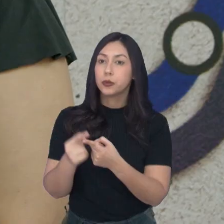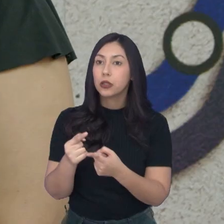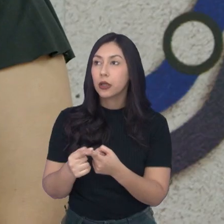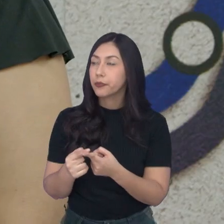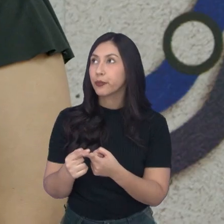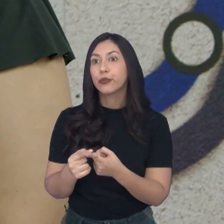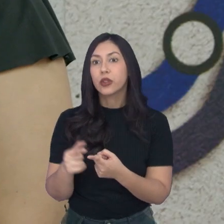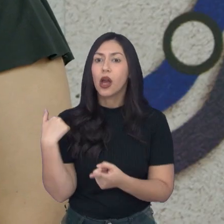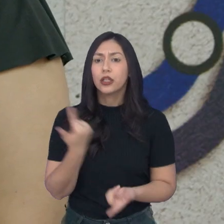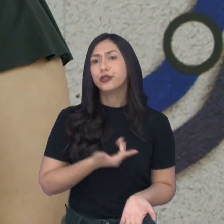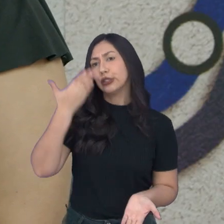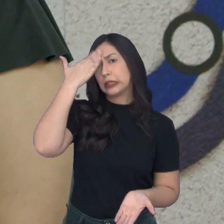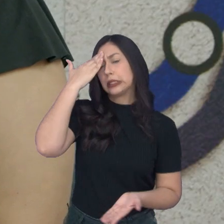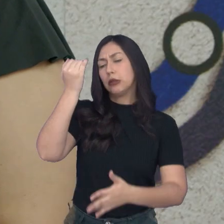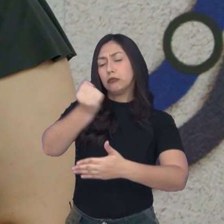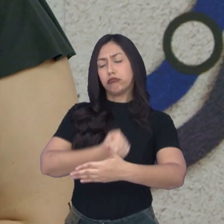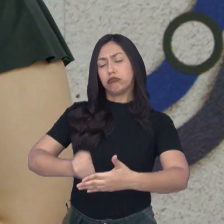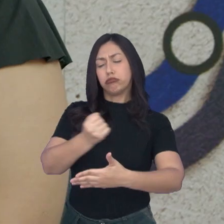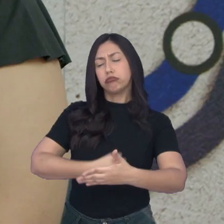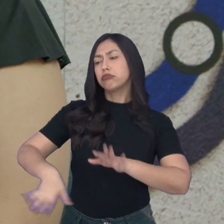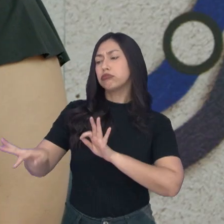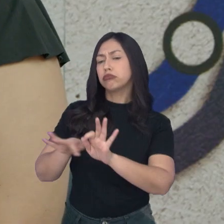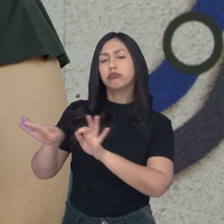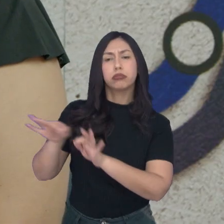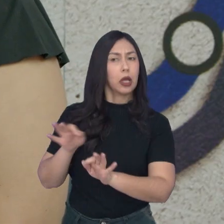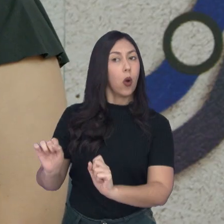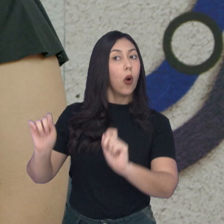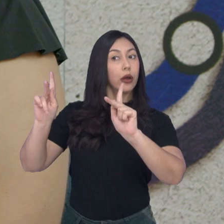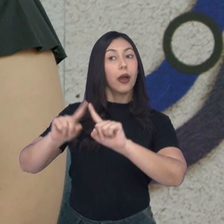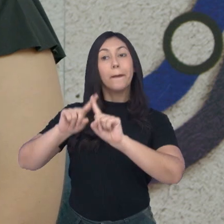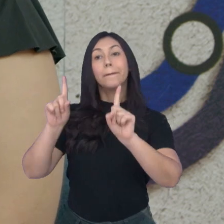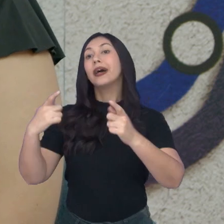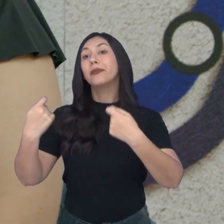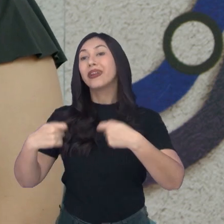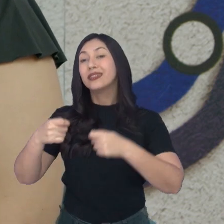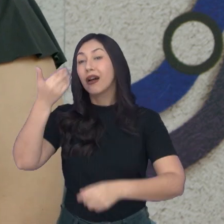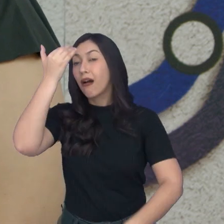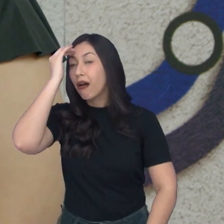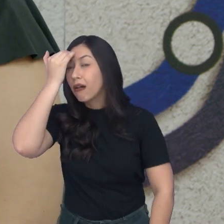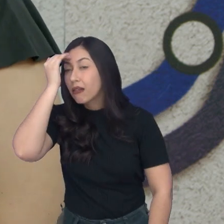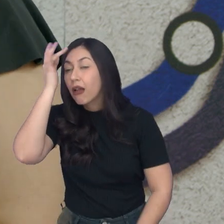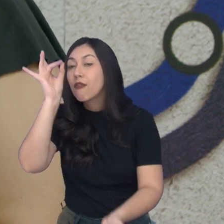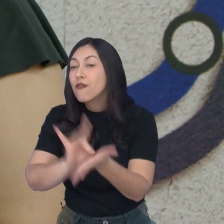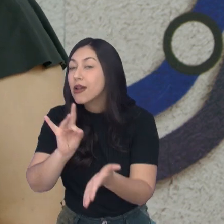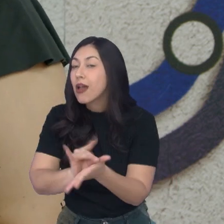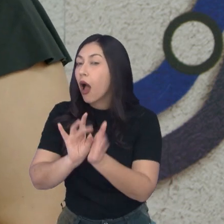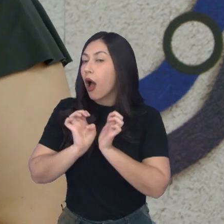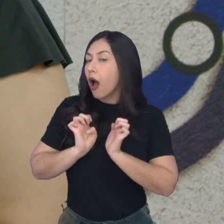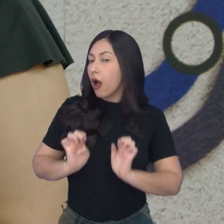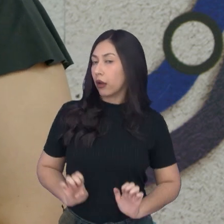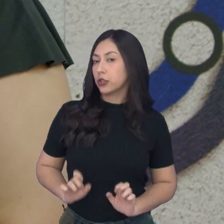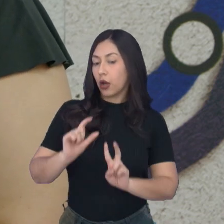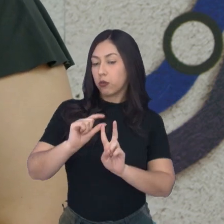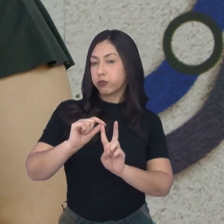ok, a gente sabe cozinhar, né? A gente sabe produzir, mas a gente precisa entender bem a fundo a questão ética do veganismo,